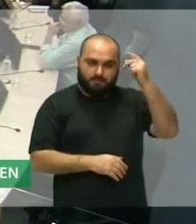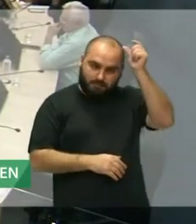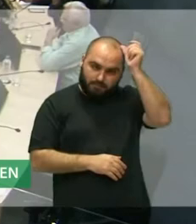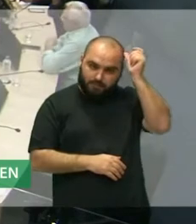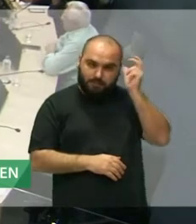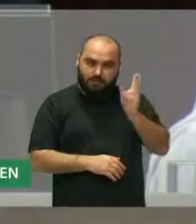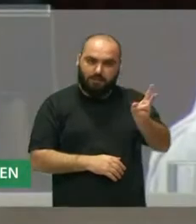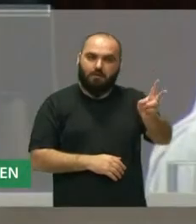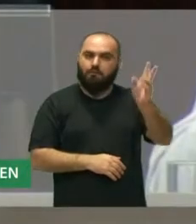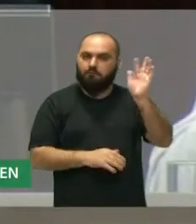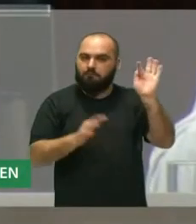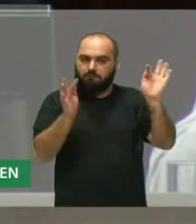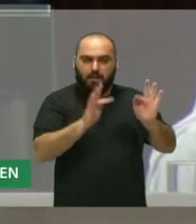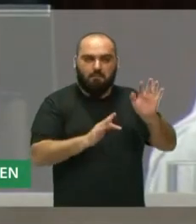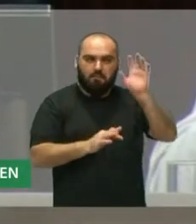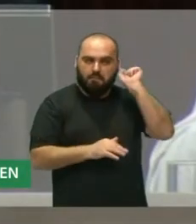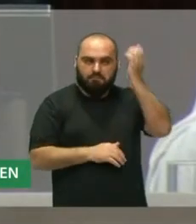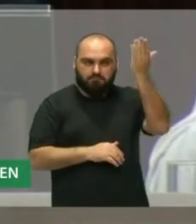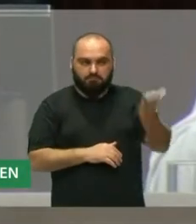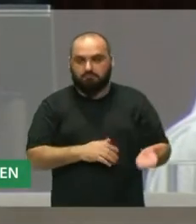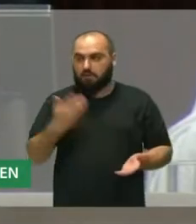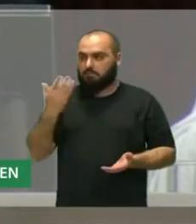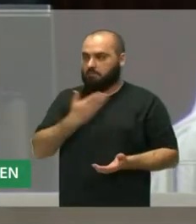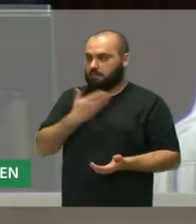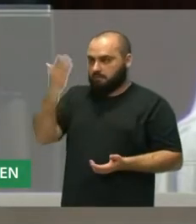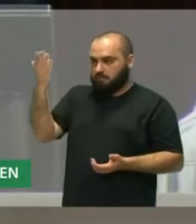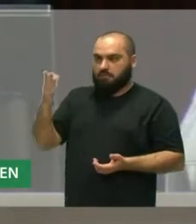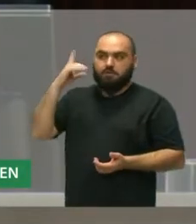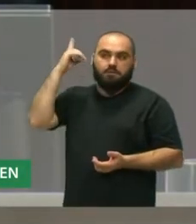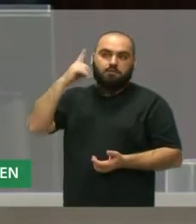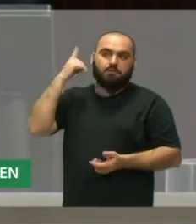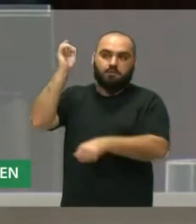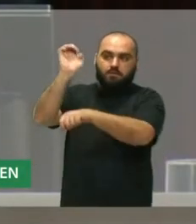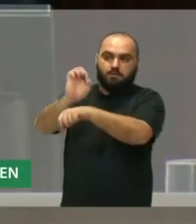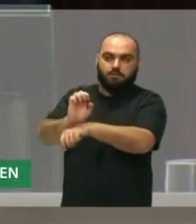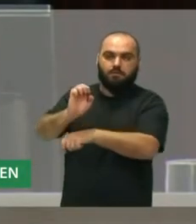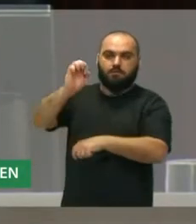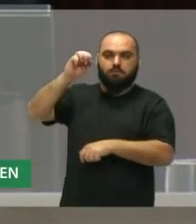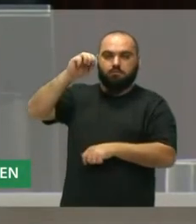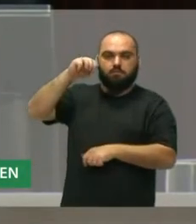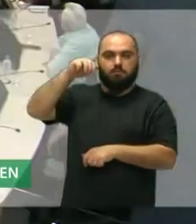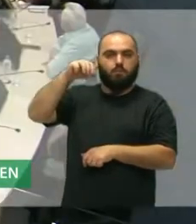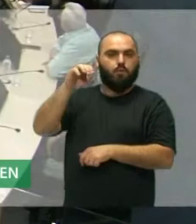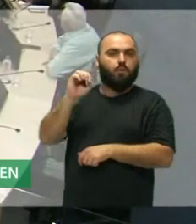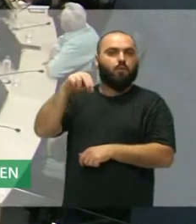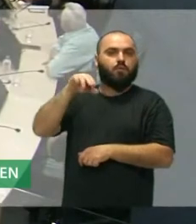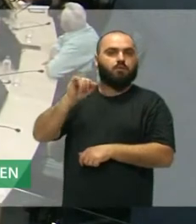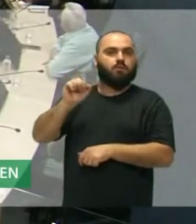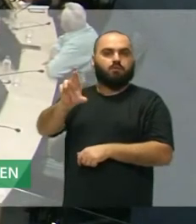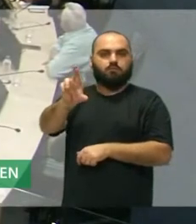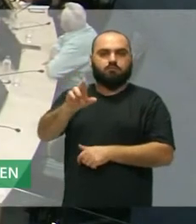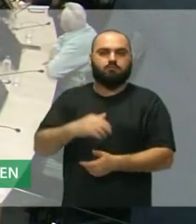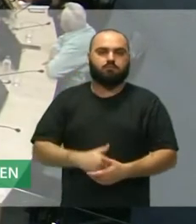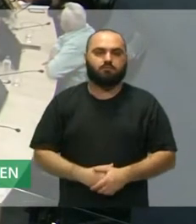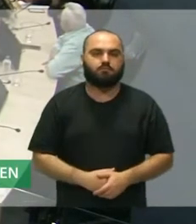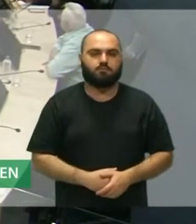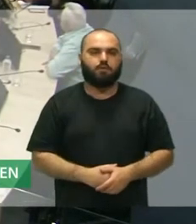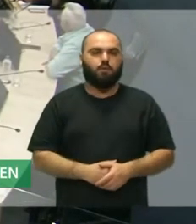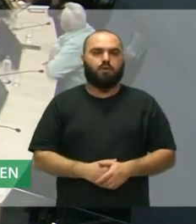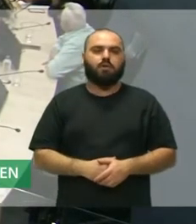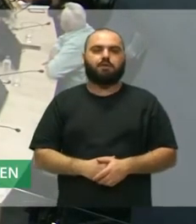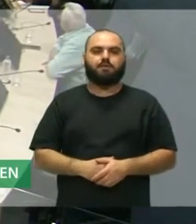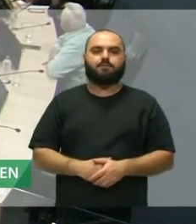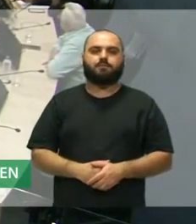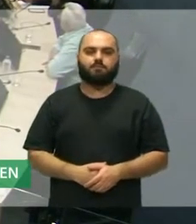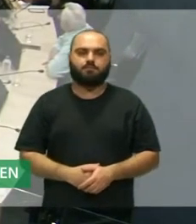ouvi-lo. Eu passo a palavra agora ao meu colega, deputado estadual Onir Mocelin. Satisfação tê-lo conosco, deputado. Obrigada, deputada